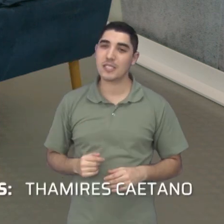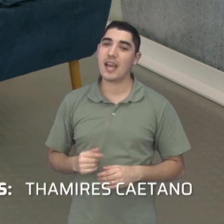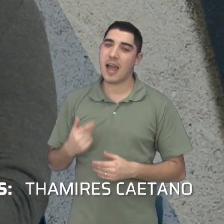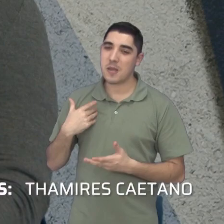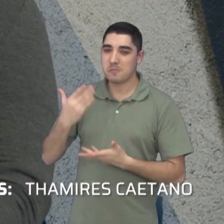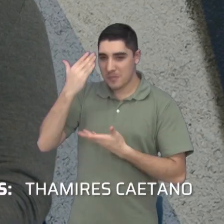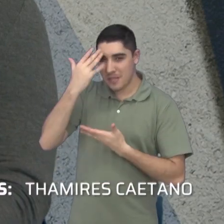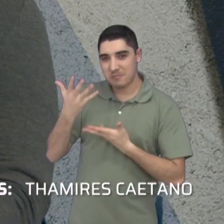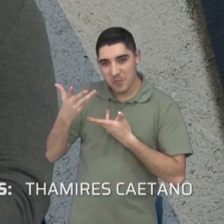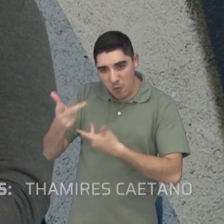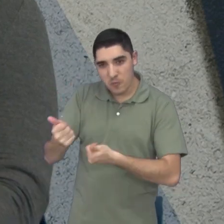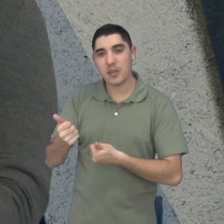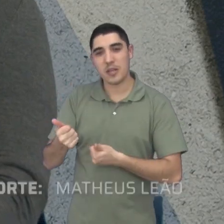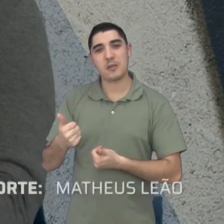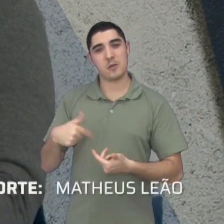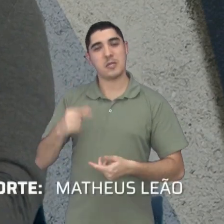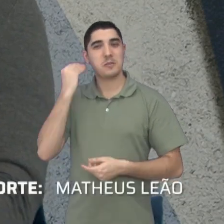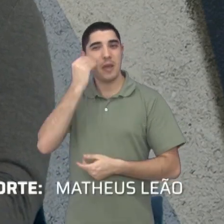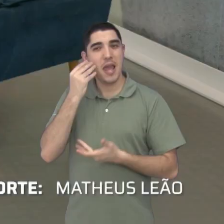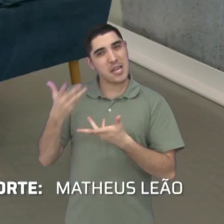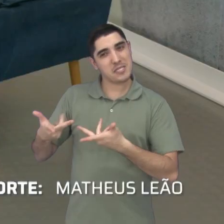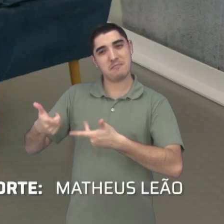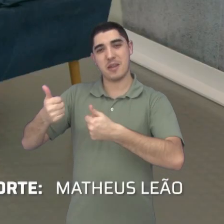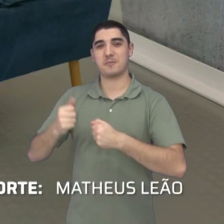convidado aqui, né? Foi uma experiência e tanto.